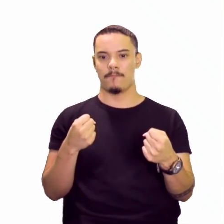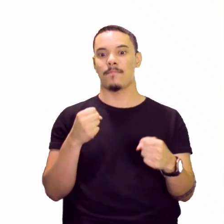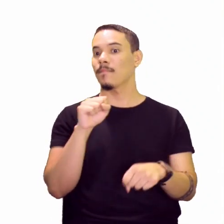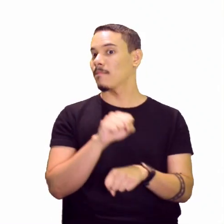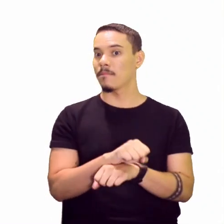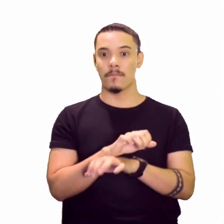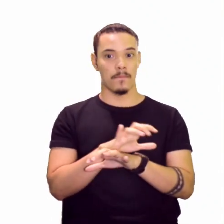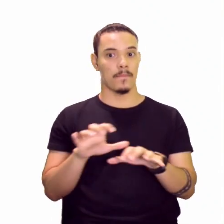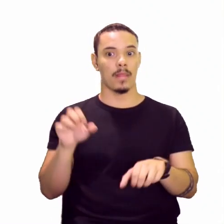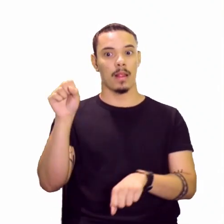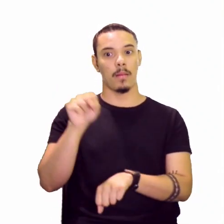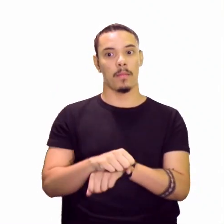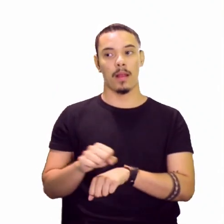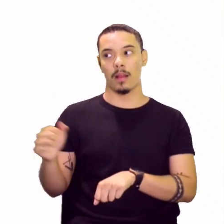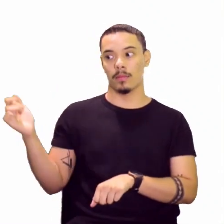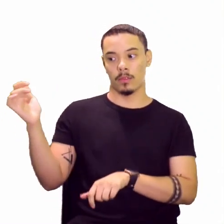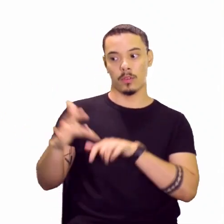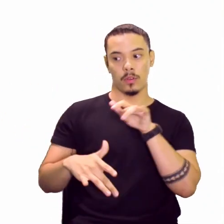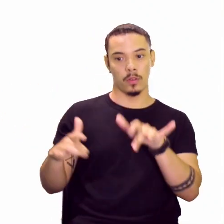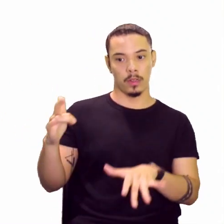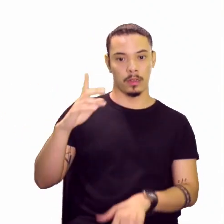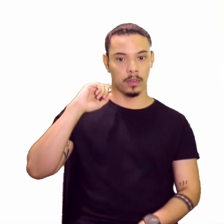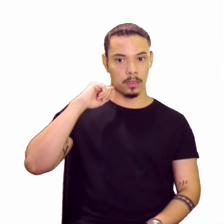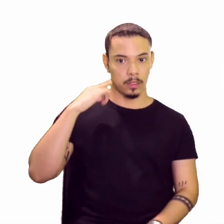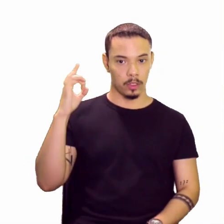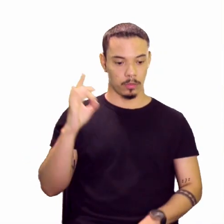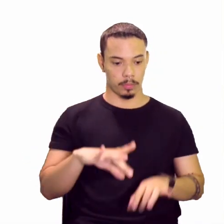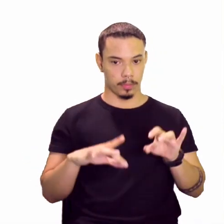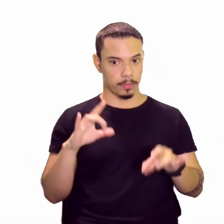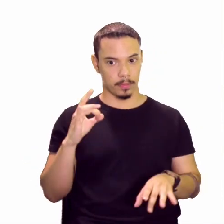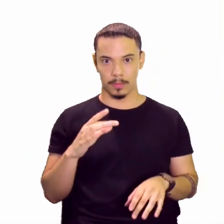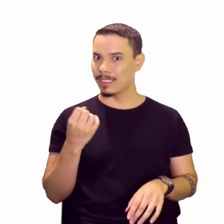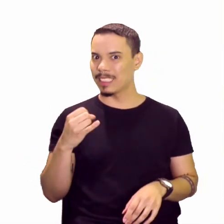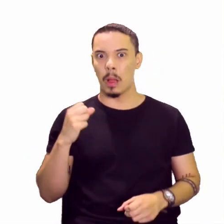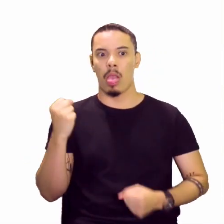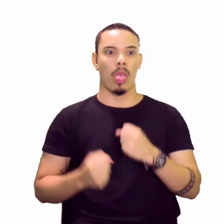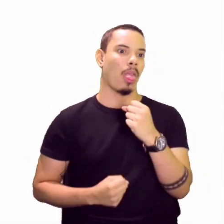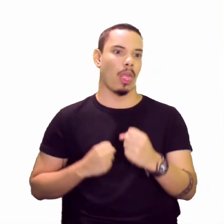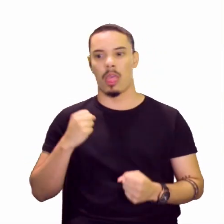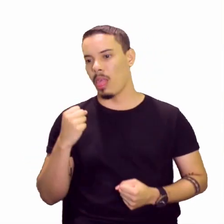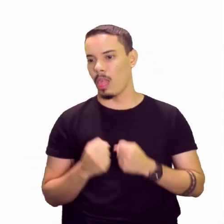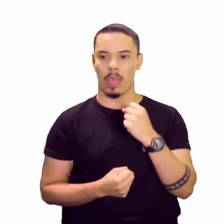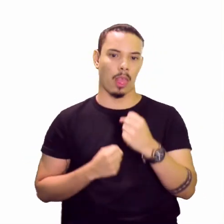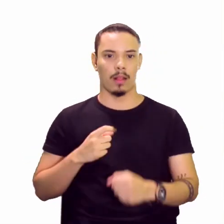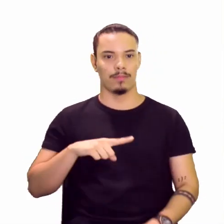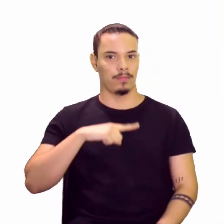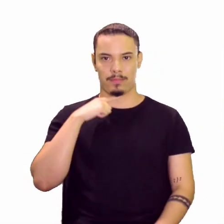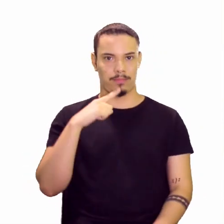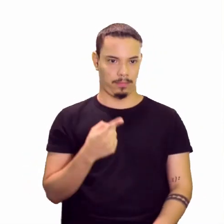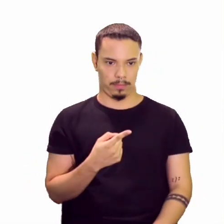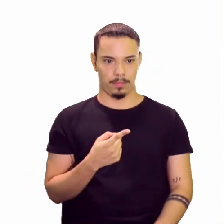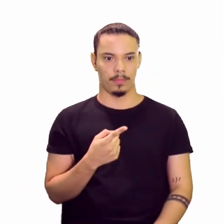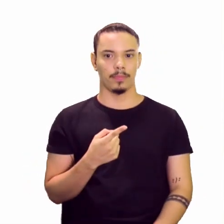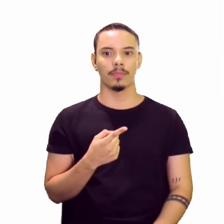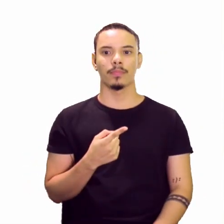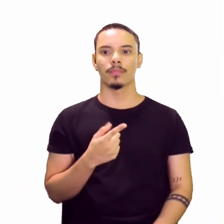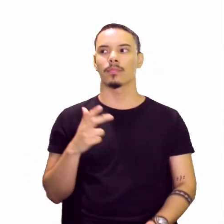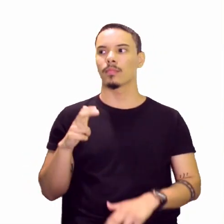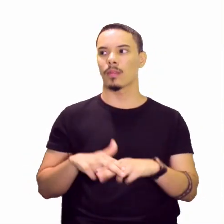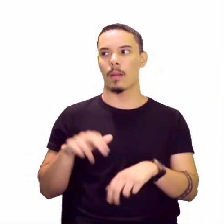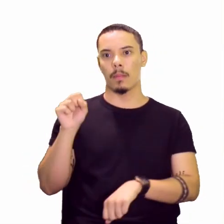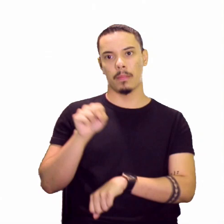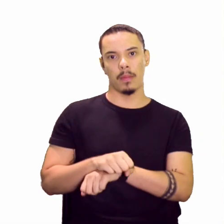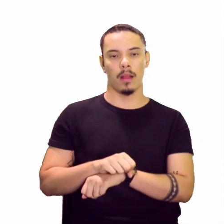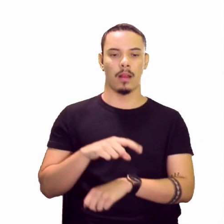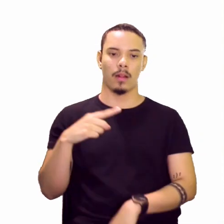para colocar o lixo, né? Uns instantes, isso. Aí arranca de novo. Porque senão, coitado do gari, né? Tem que sair. Então, pelo menos um pouquinho para ali.